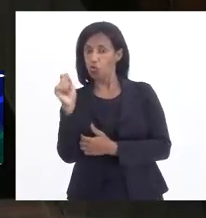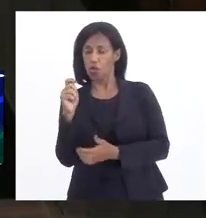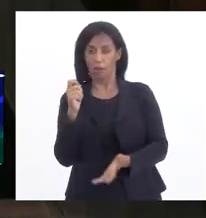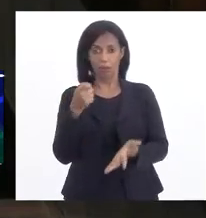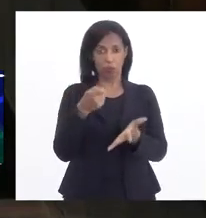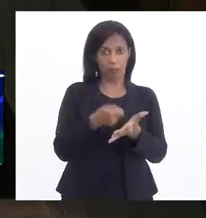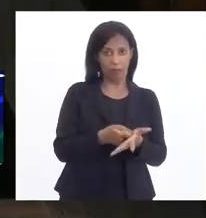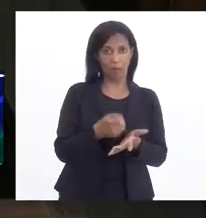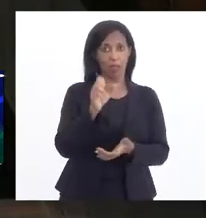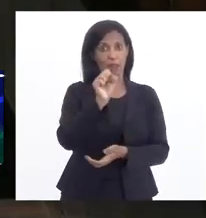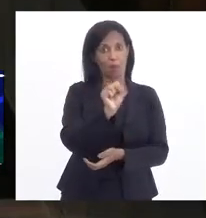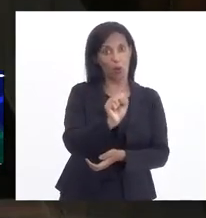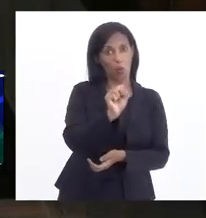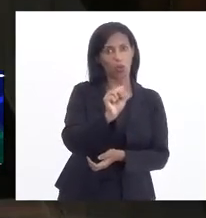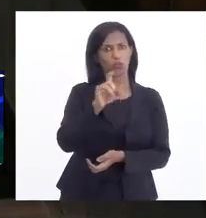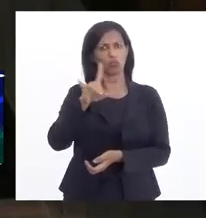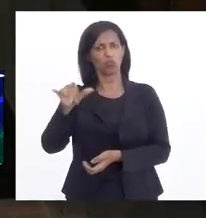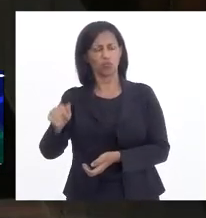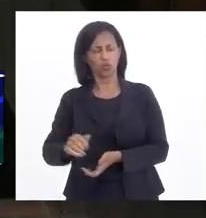ser para os 8 dias.